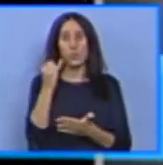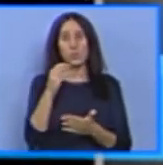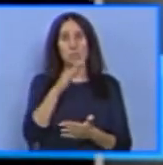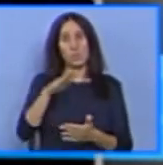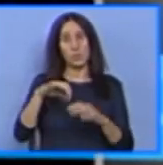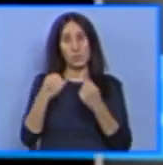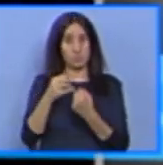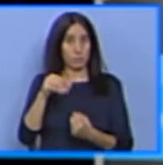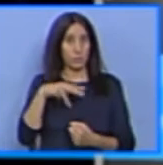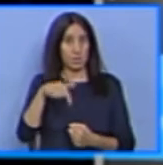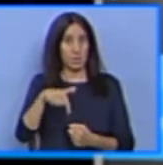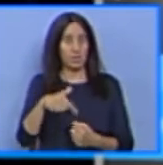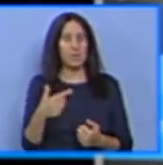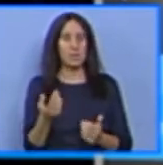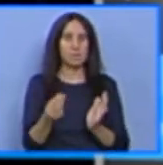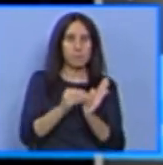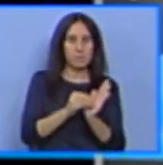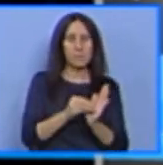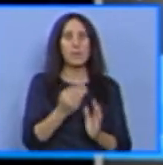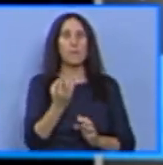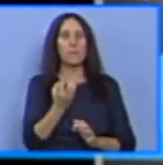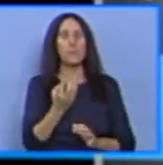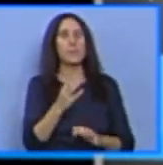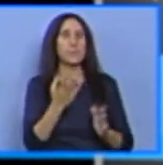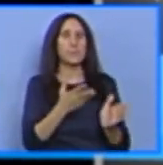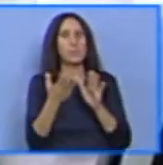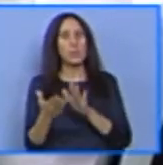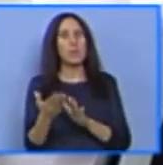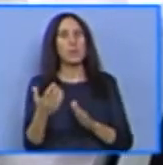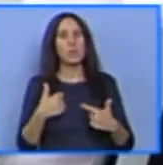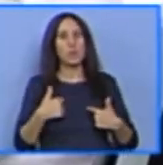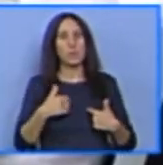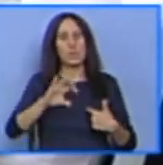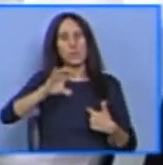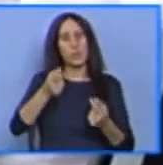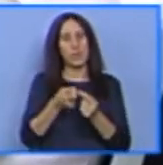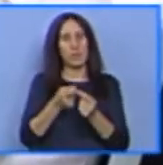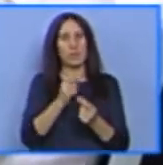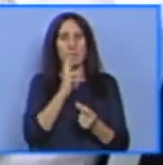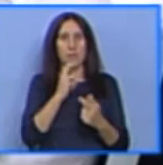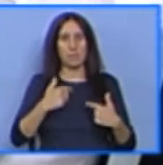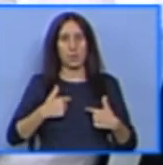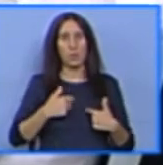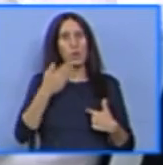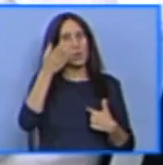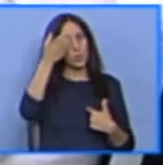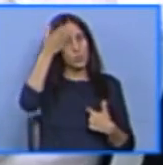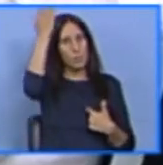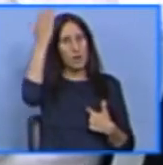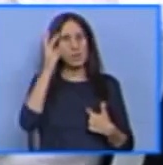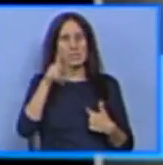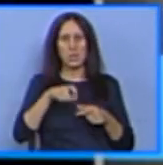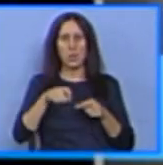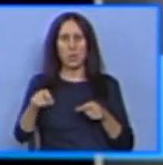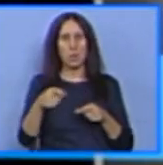Portugal, e resultou, por um lado, sou de uma região próxima de Fátima, sou de Tomar, que fica a algumas dezenas de